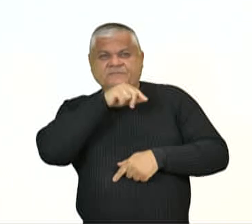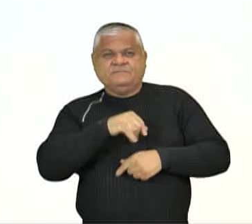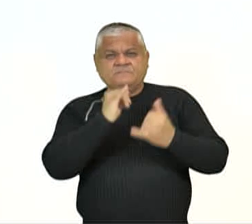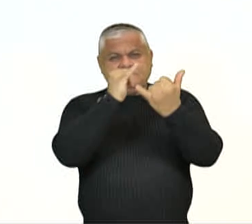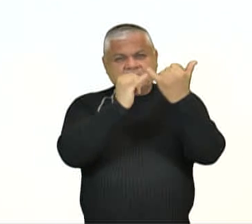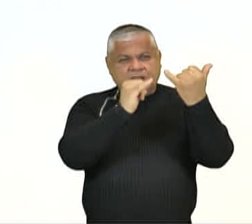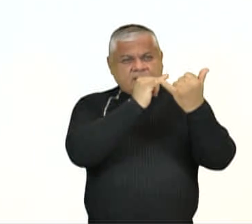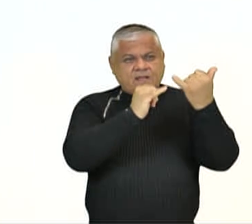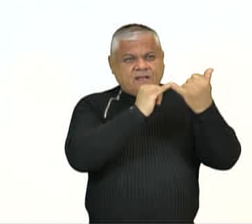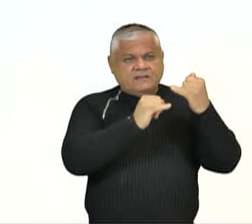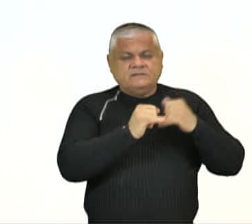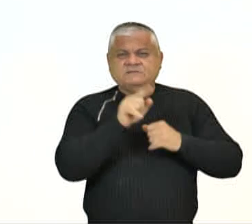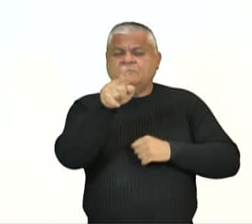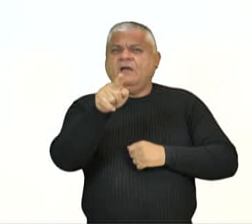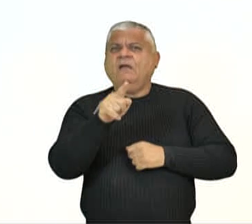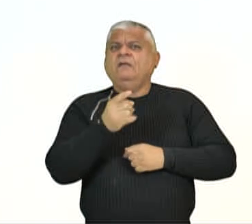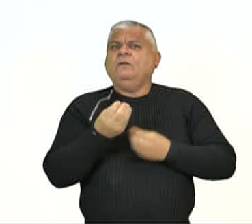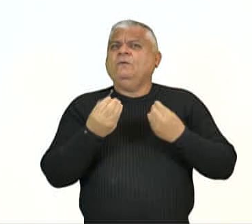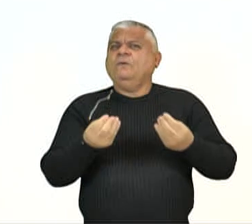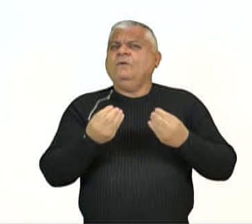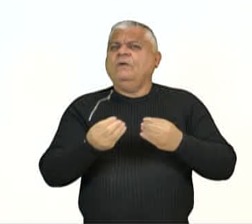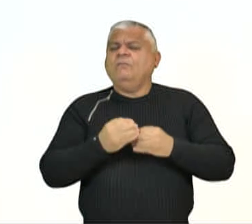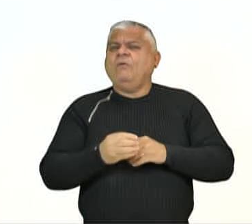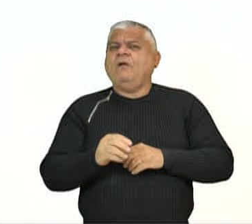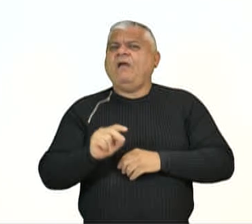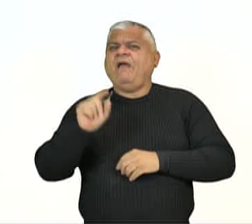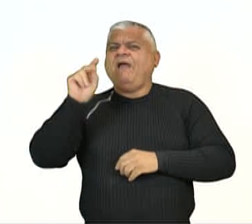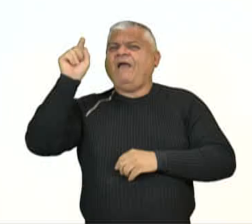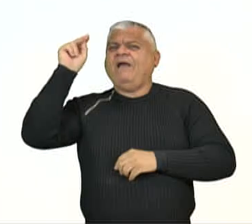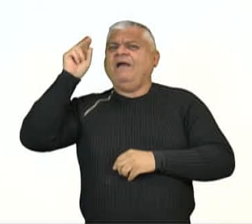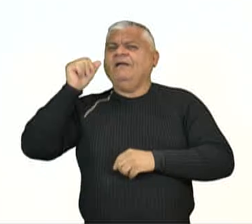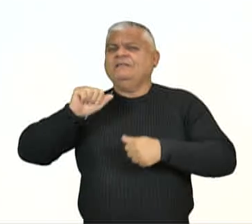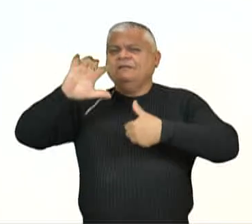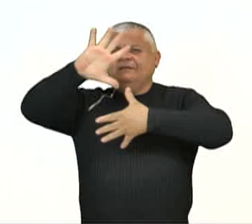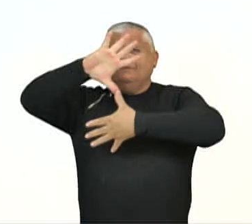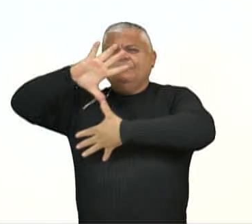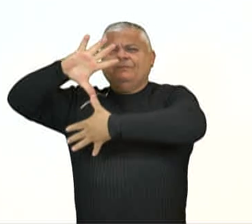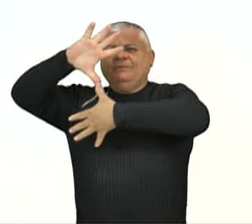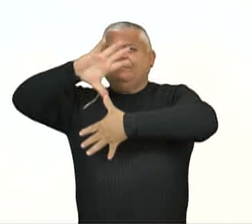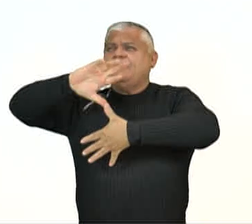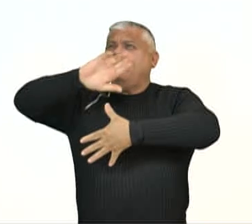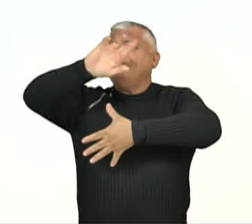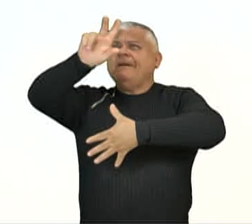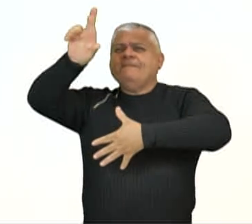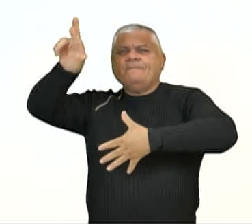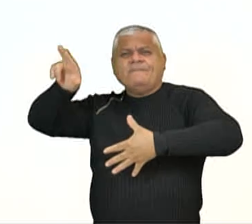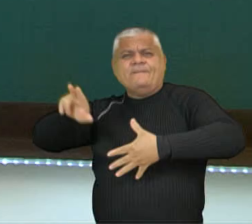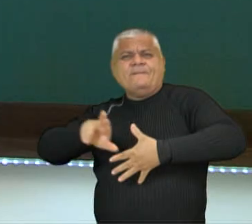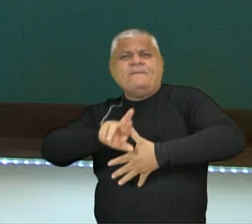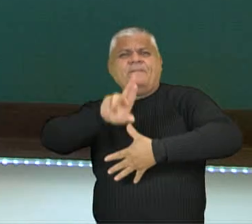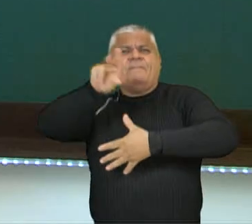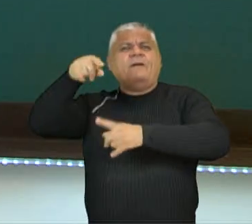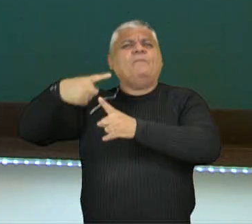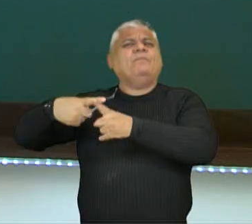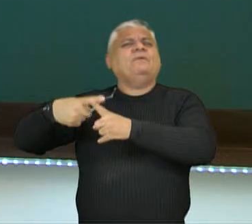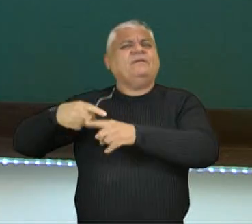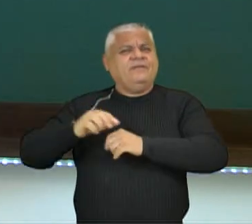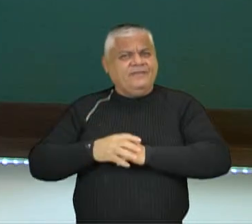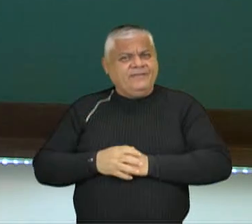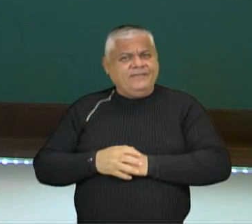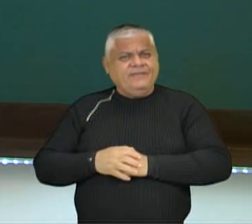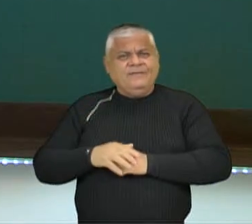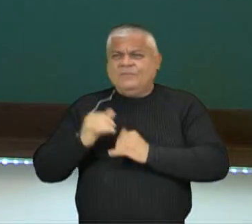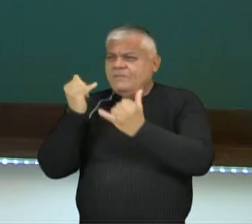né, elas habitavam continentes diferentes, você saberia me dizer o porquê? O porquê